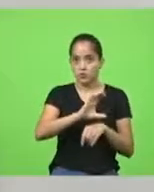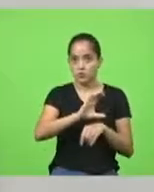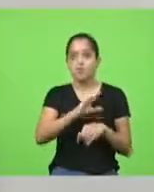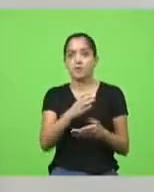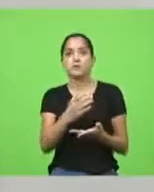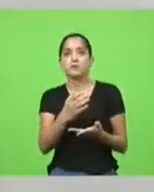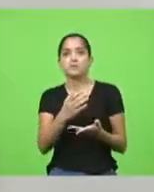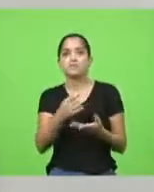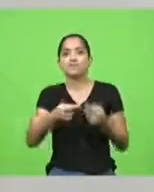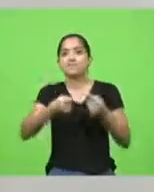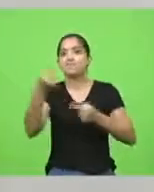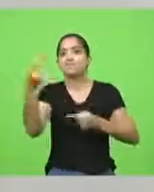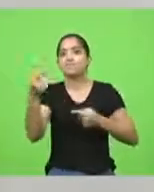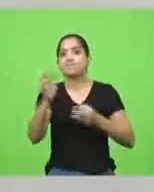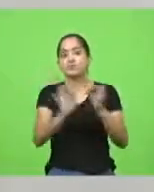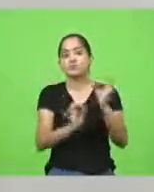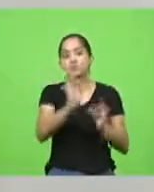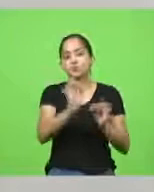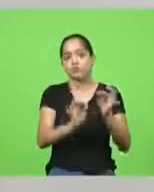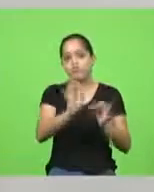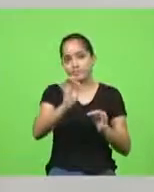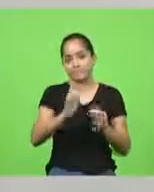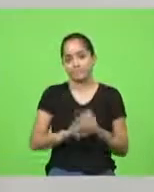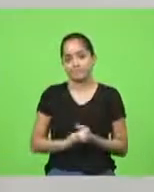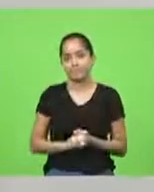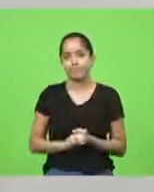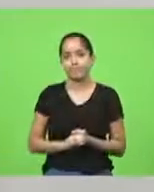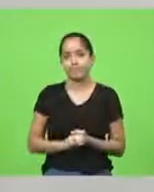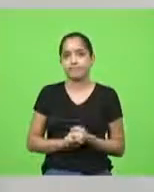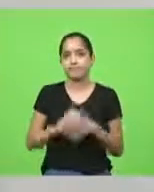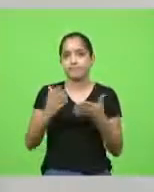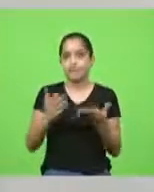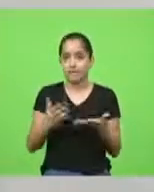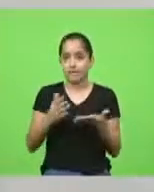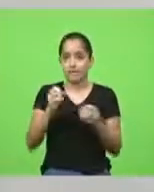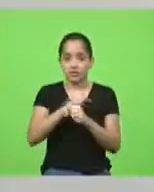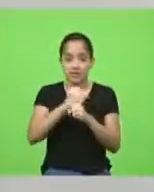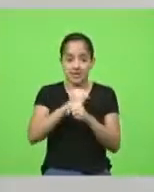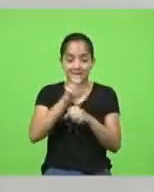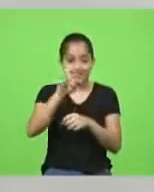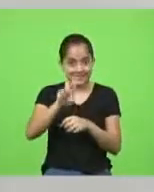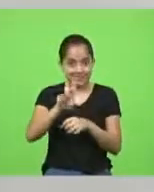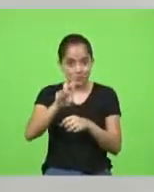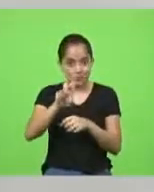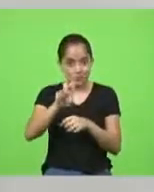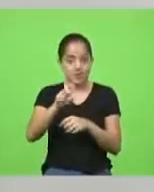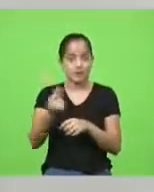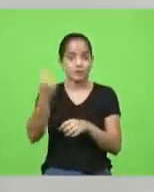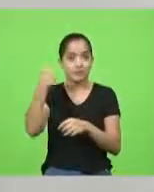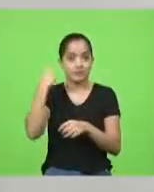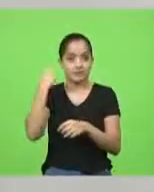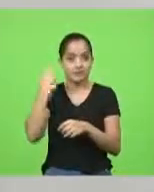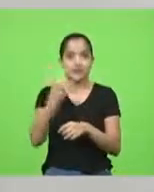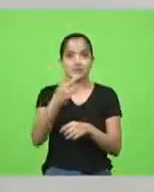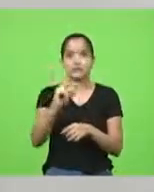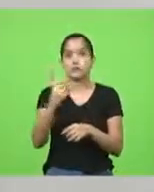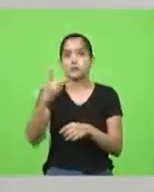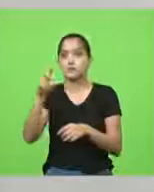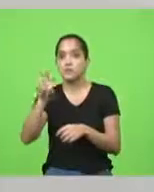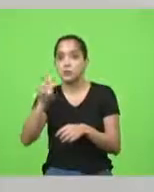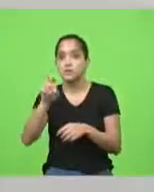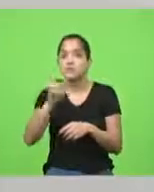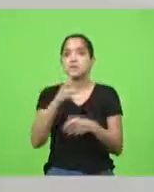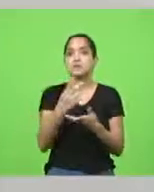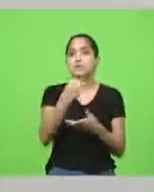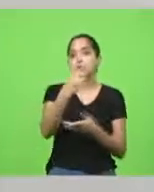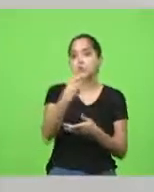caso. Pelo amor de Deus! Há exatamente 5 anos atrás, em 2015, em